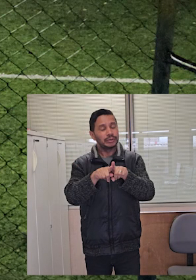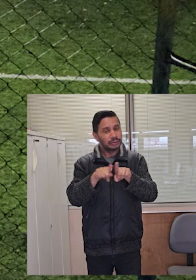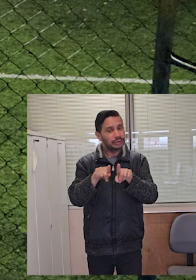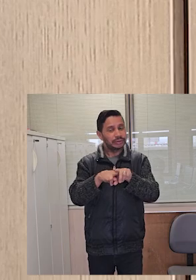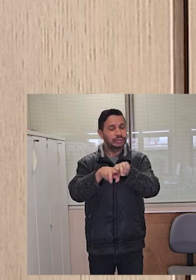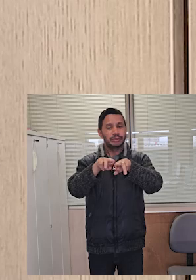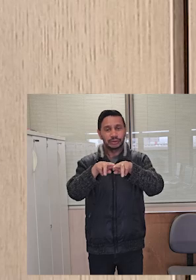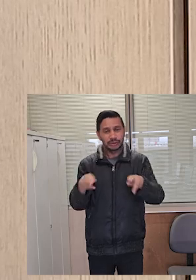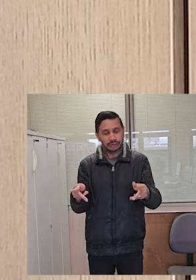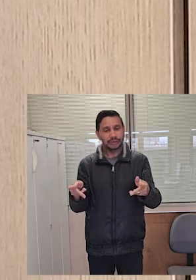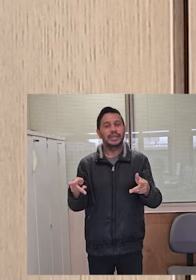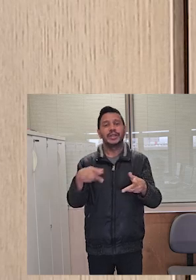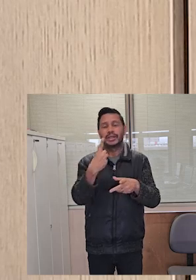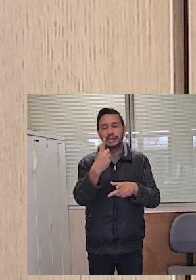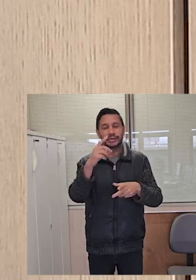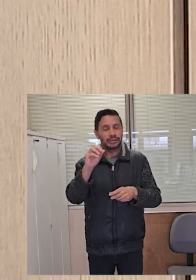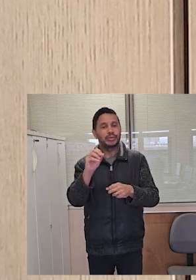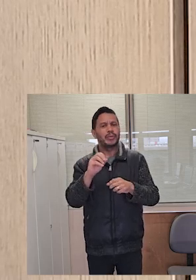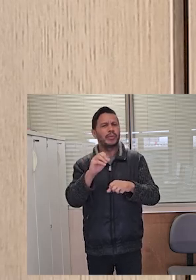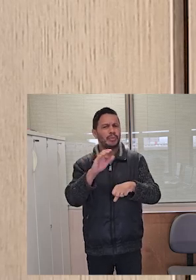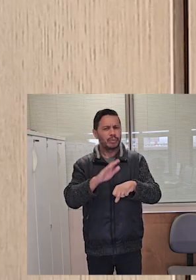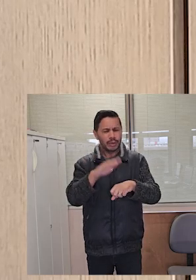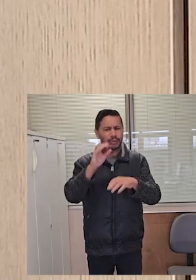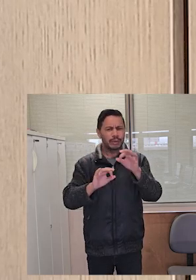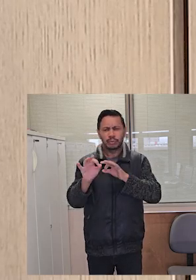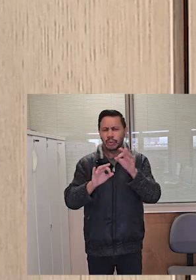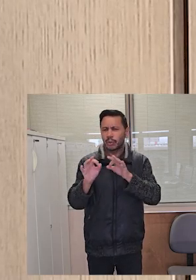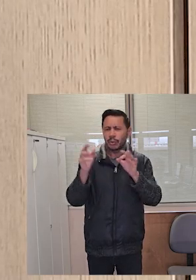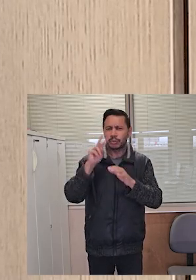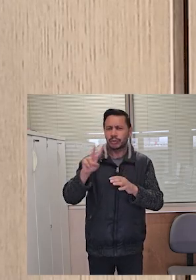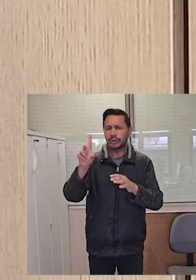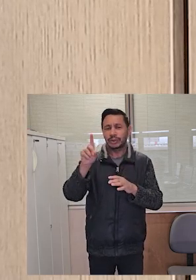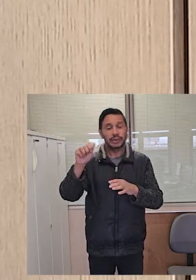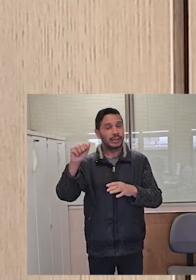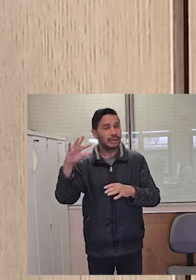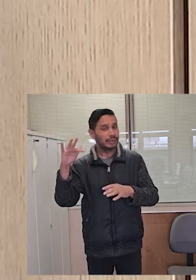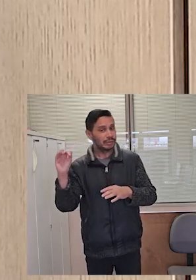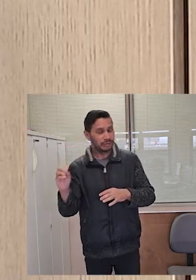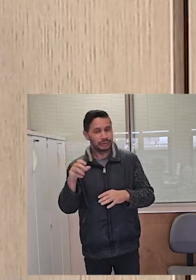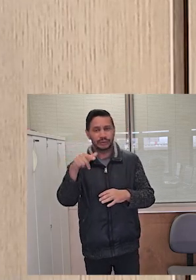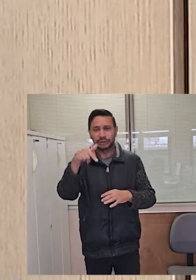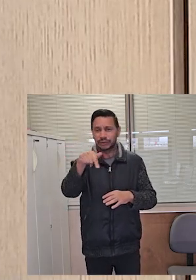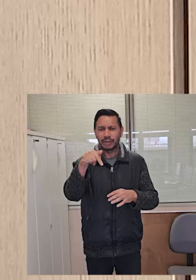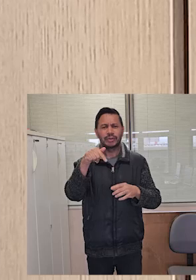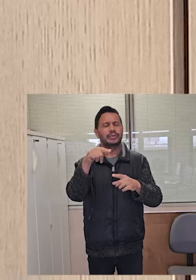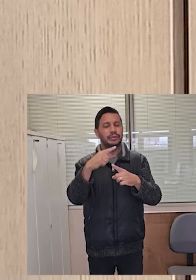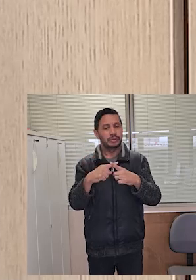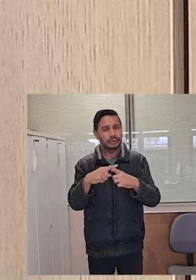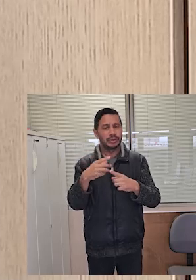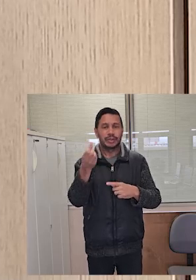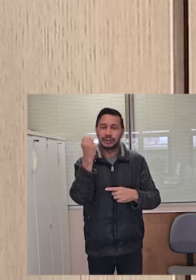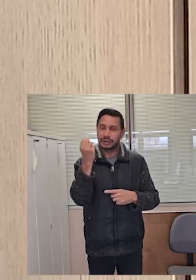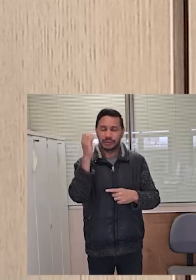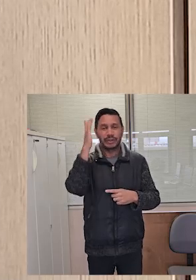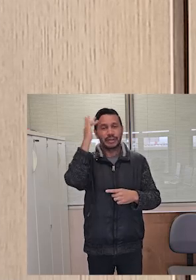da Simpal de virada por 10 a 5 e a Danfoss ganhou da Engrecon por 7 a 2. E sexta-feira tem mais